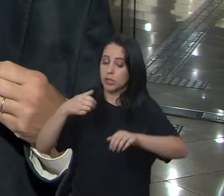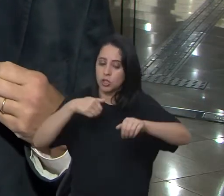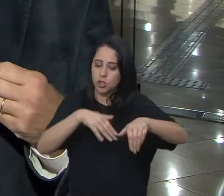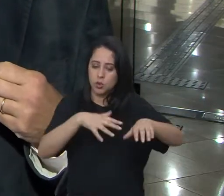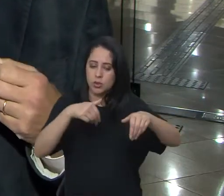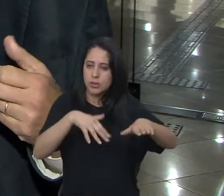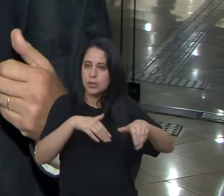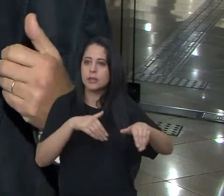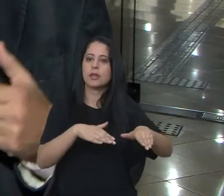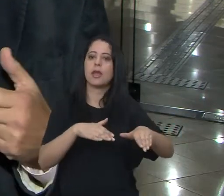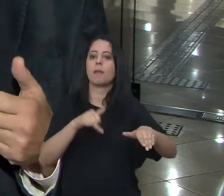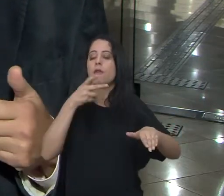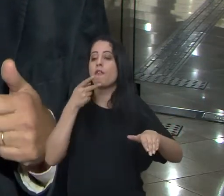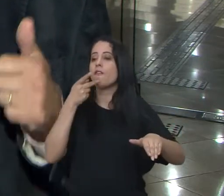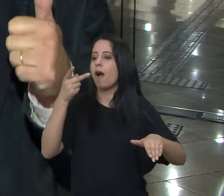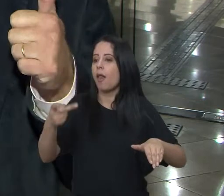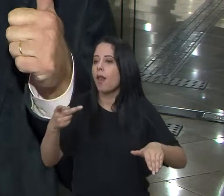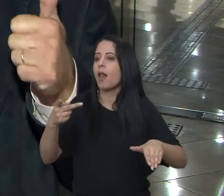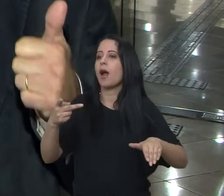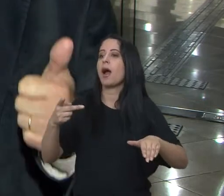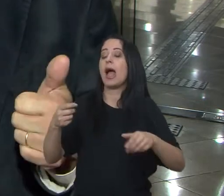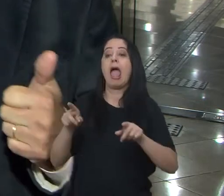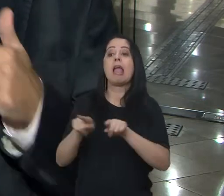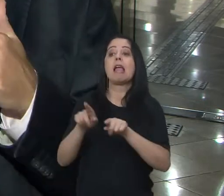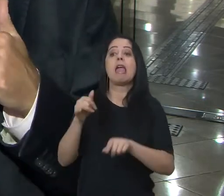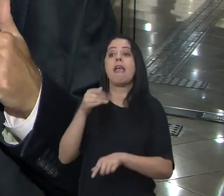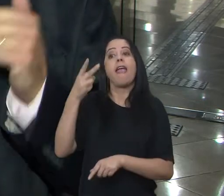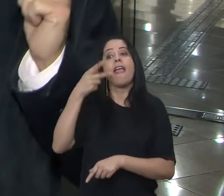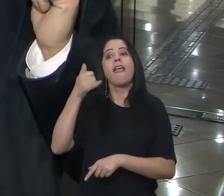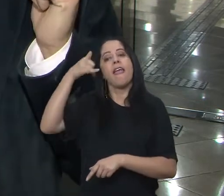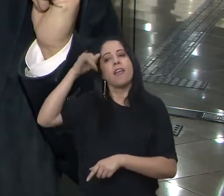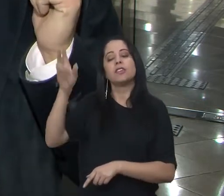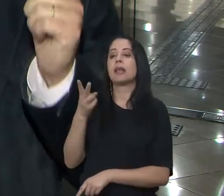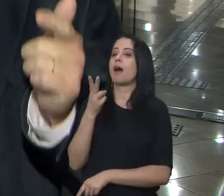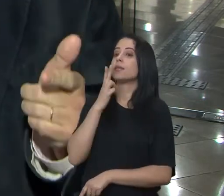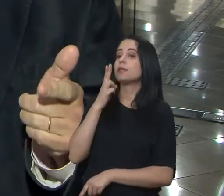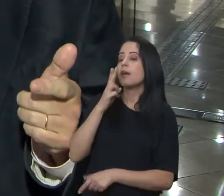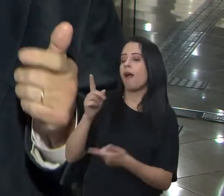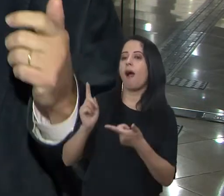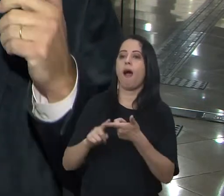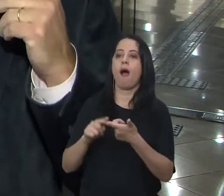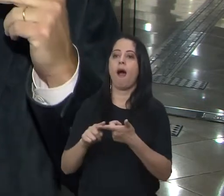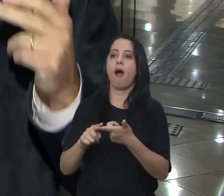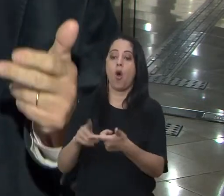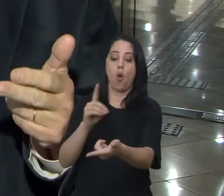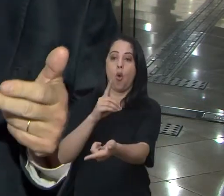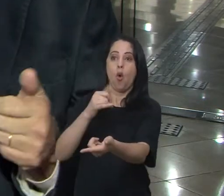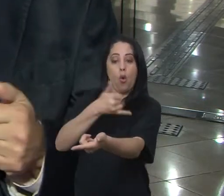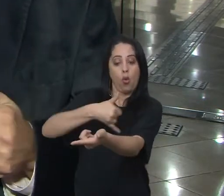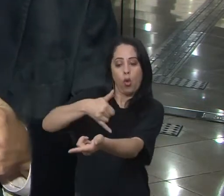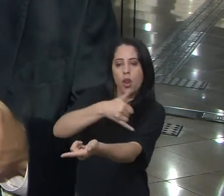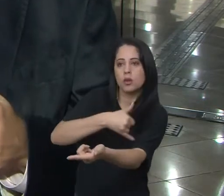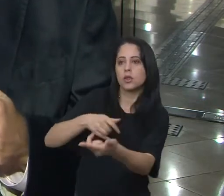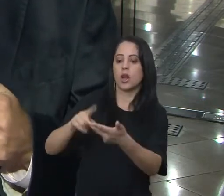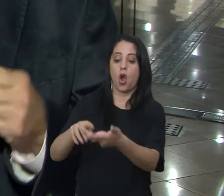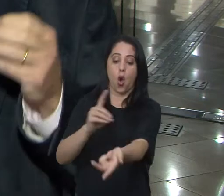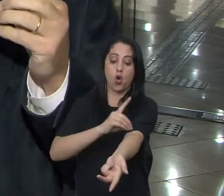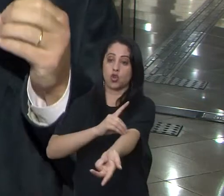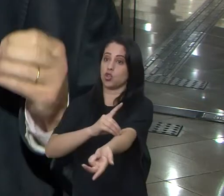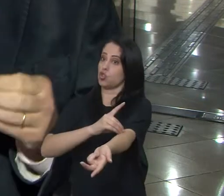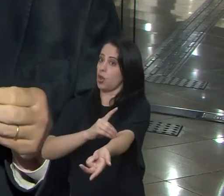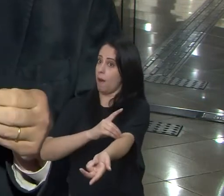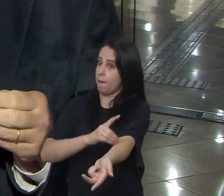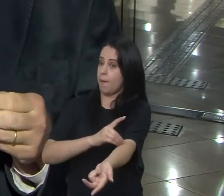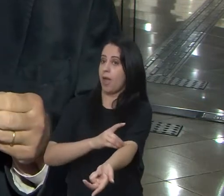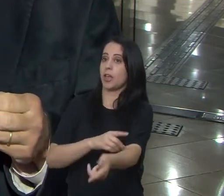do Coração, nós falarmos do combate ao cigarro, do controle do colesterol, do diabetes,